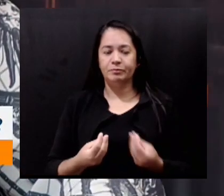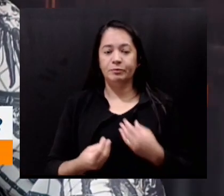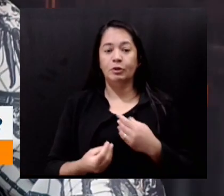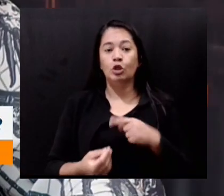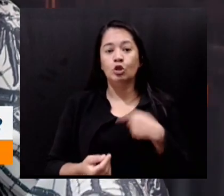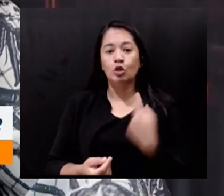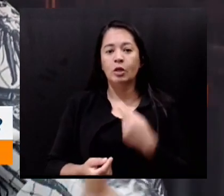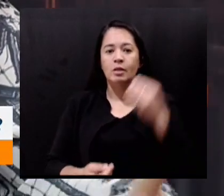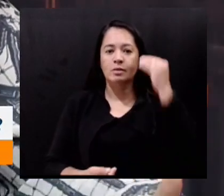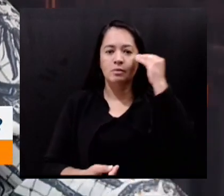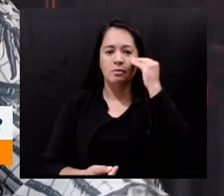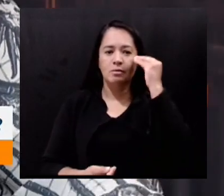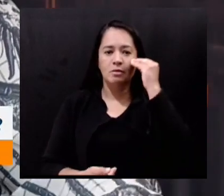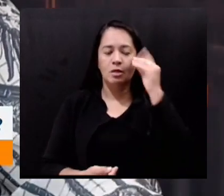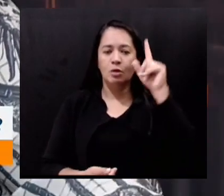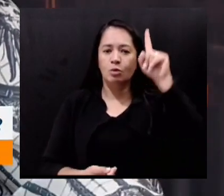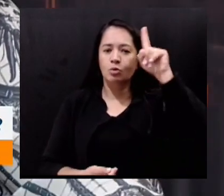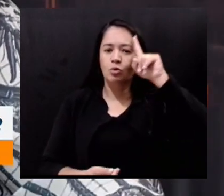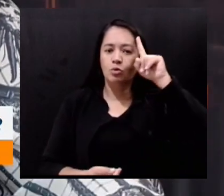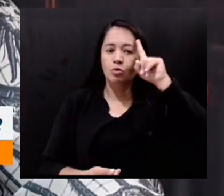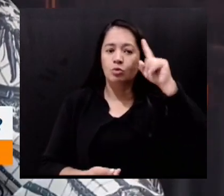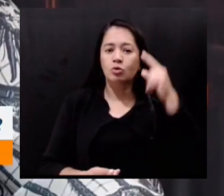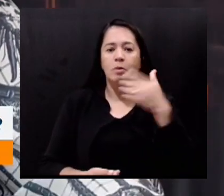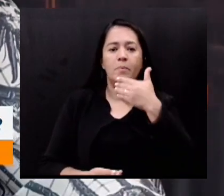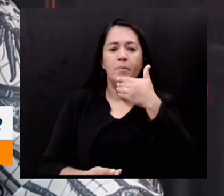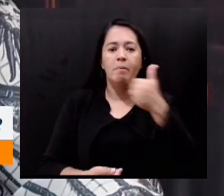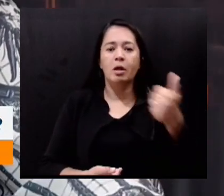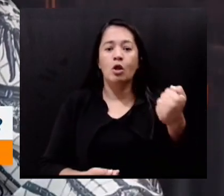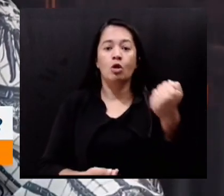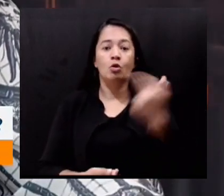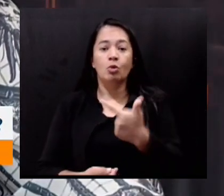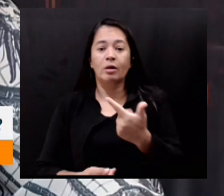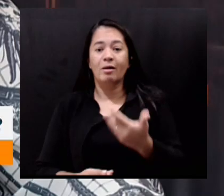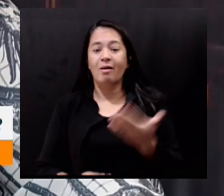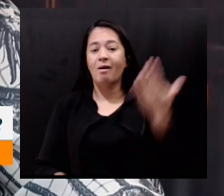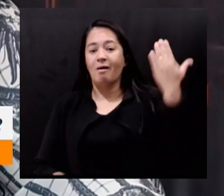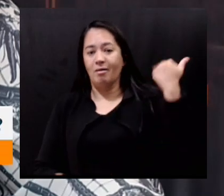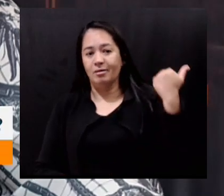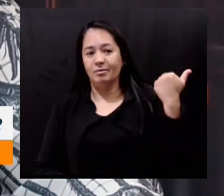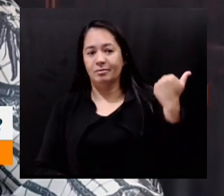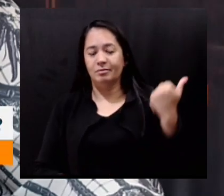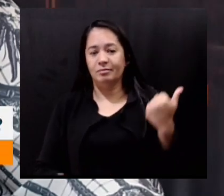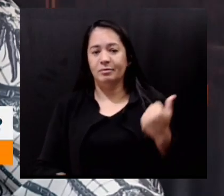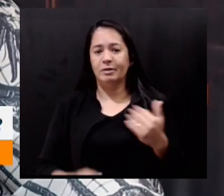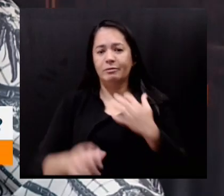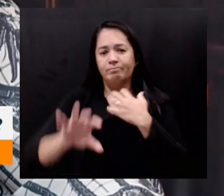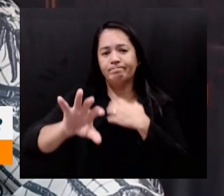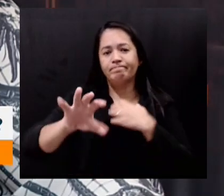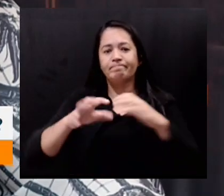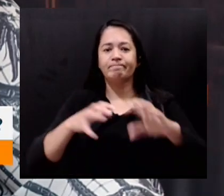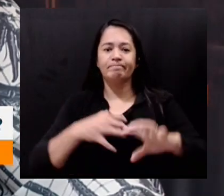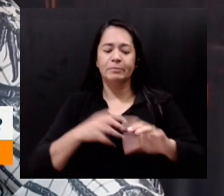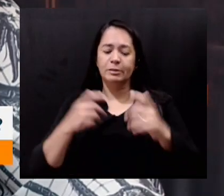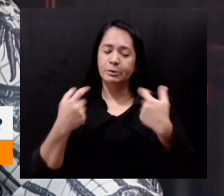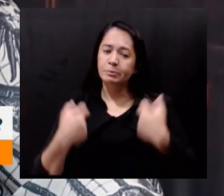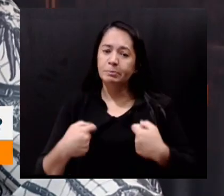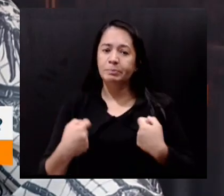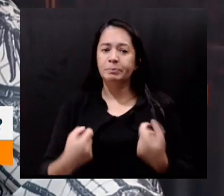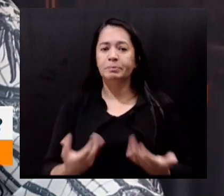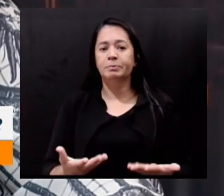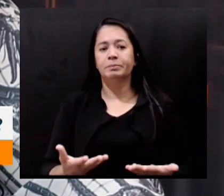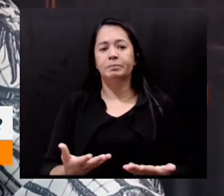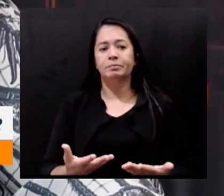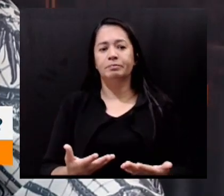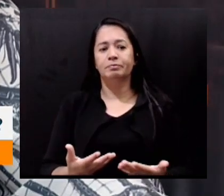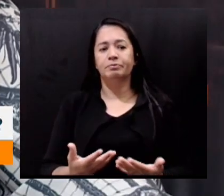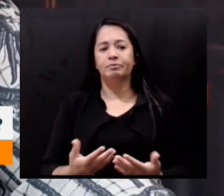os dias melhor do que no dia anterior e ter empatia pelas pessoas, é o que está faltando